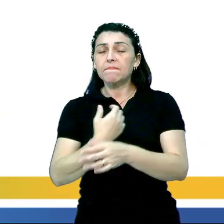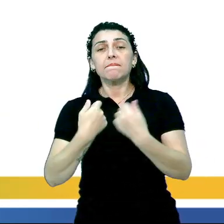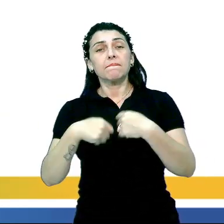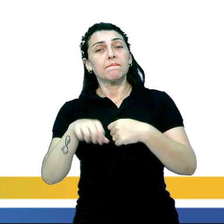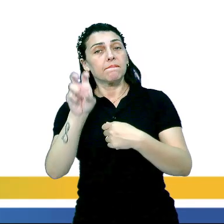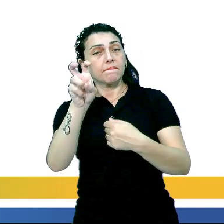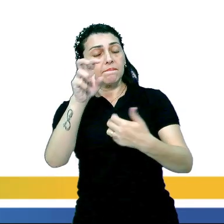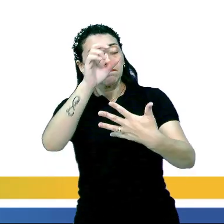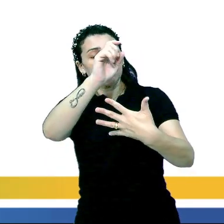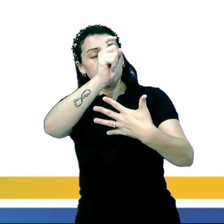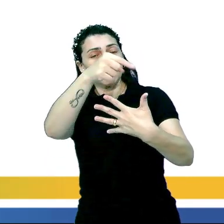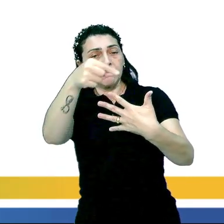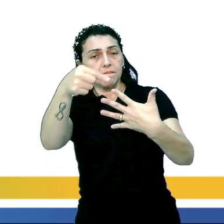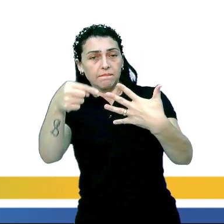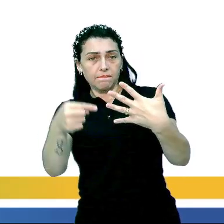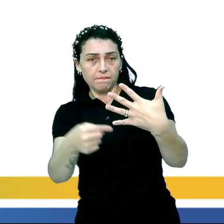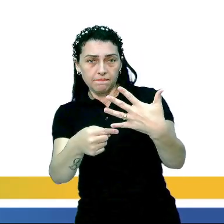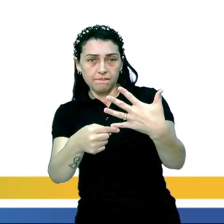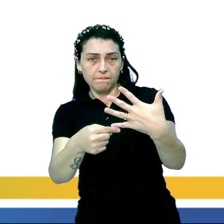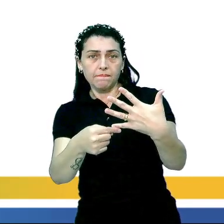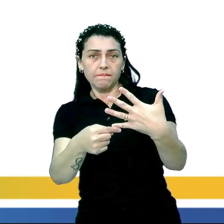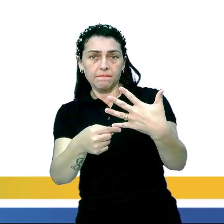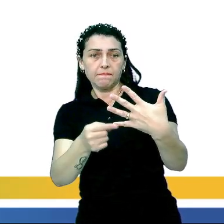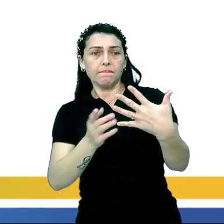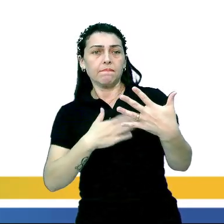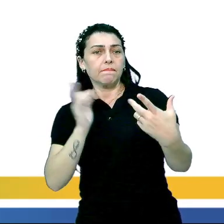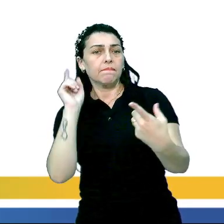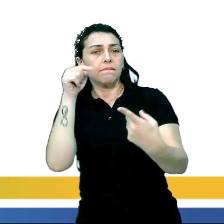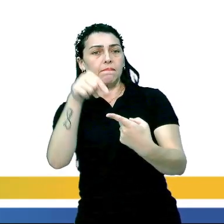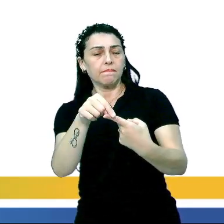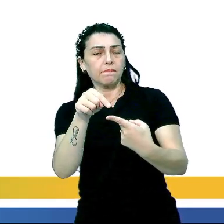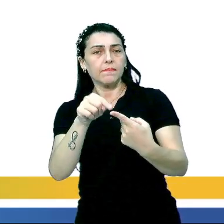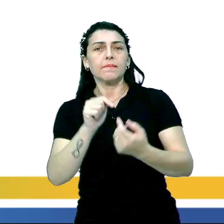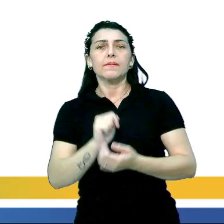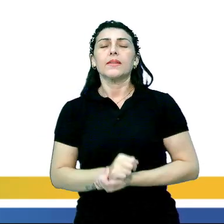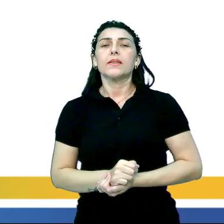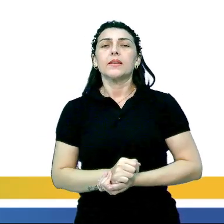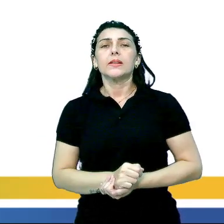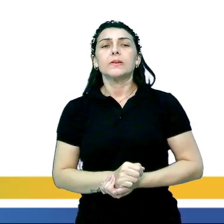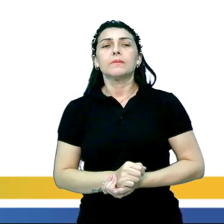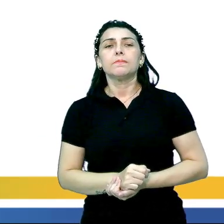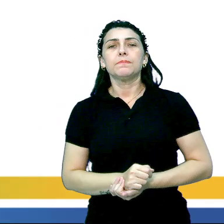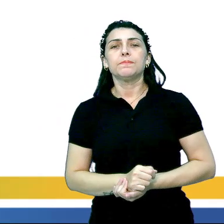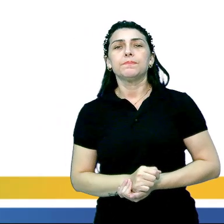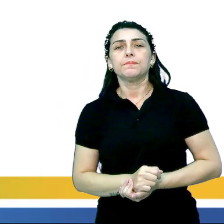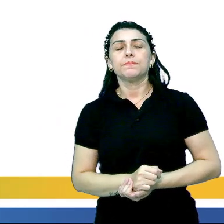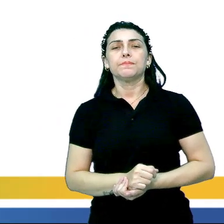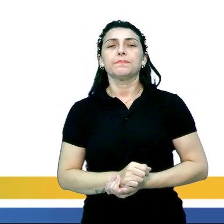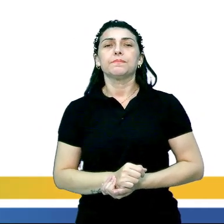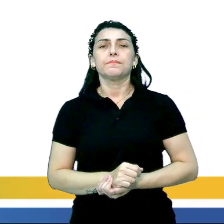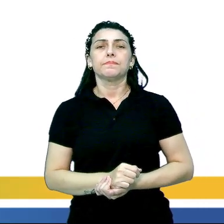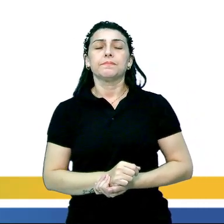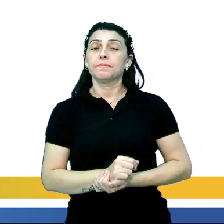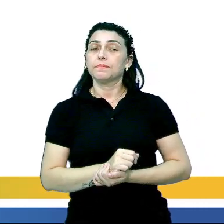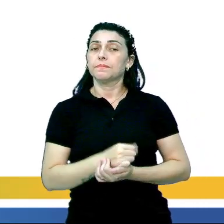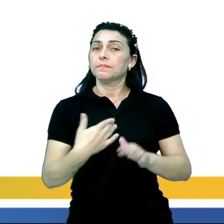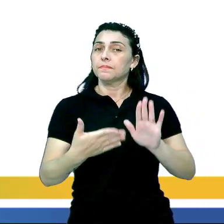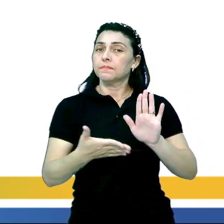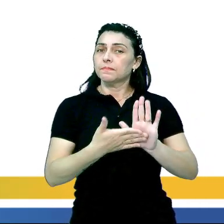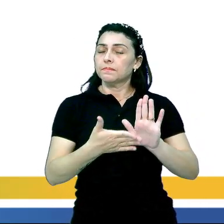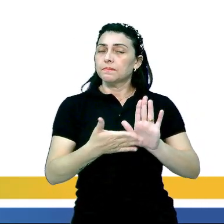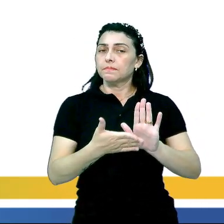nós temos a contextualização do tema e o meu objetivo, e aí eu venho para a proposta de intervenção. A proposta